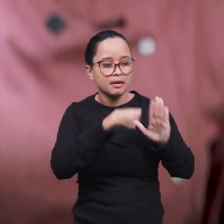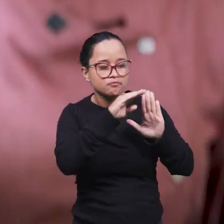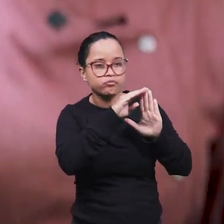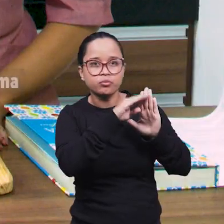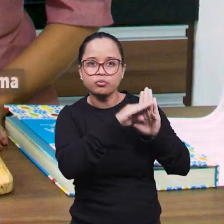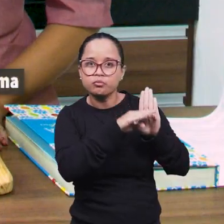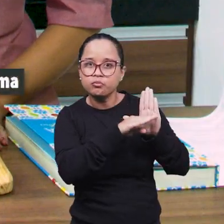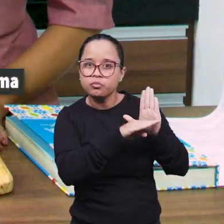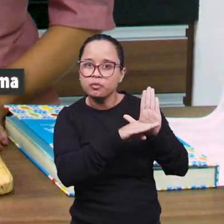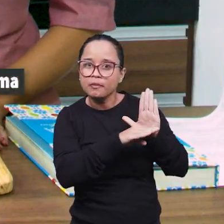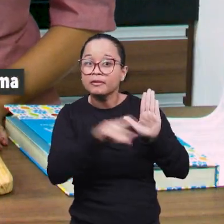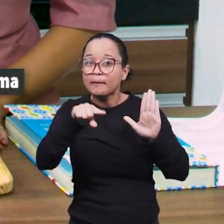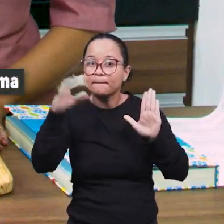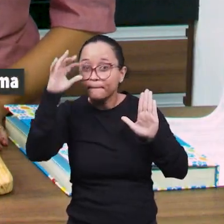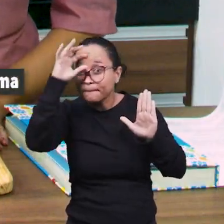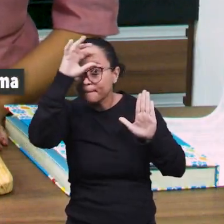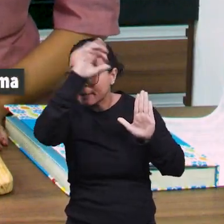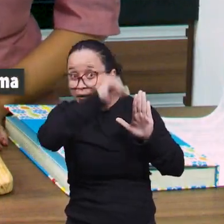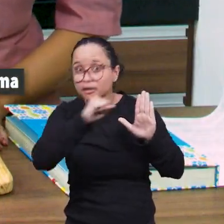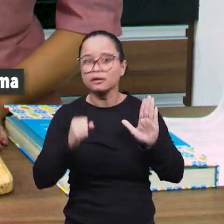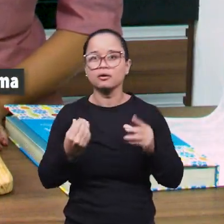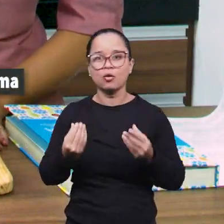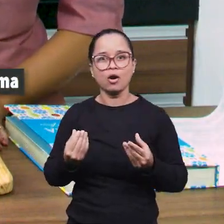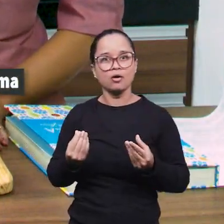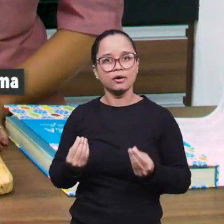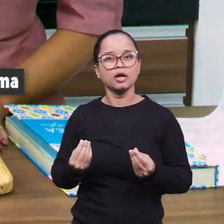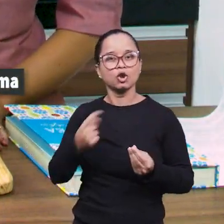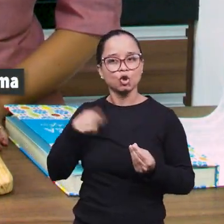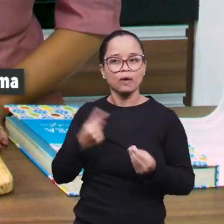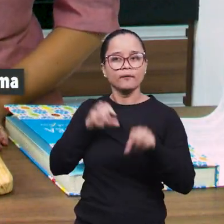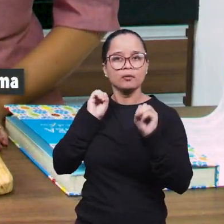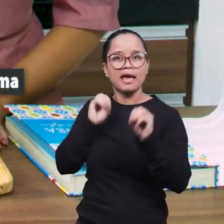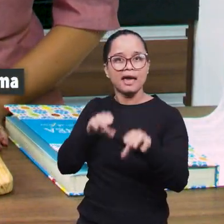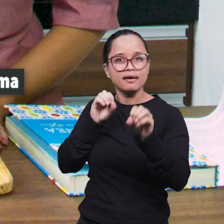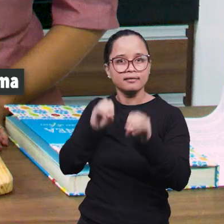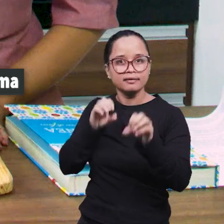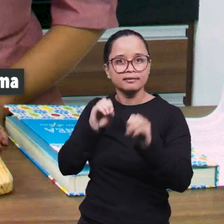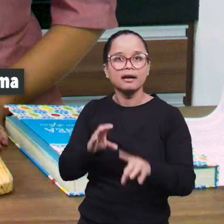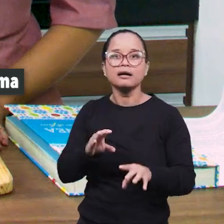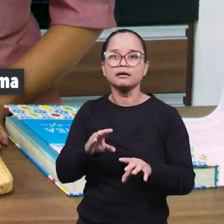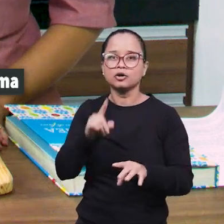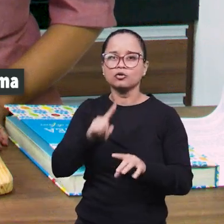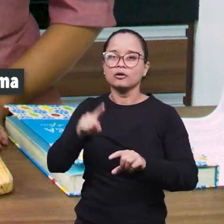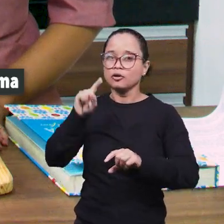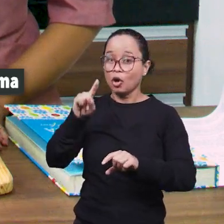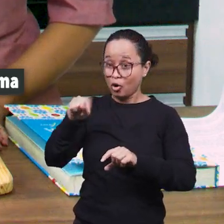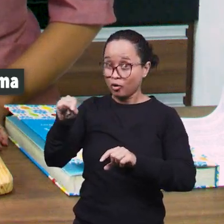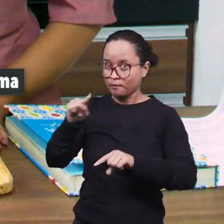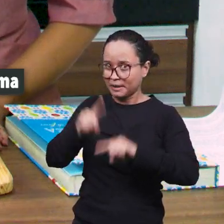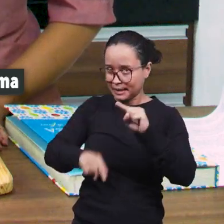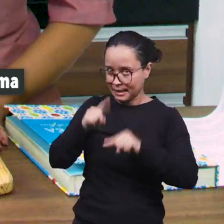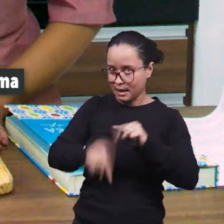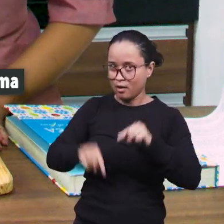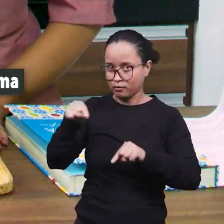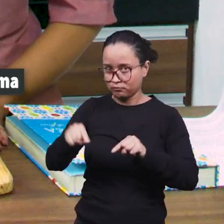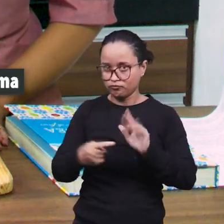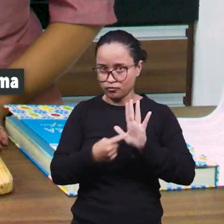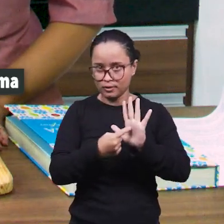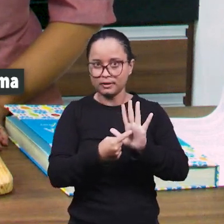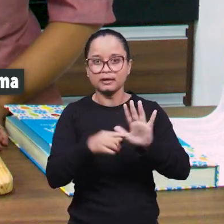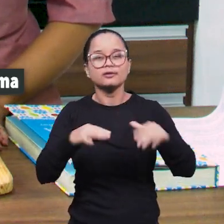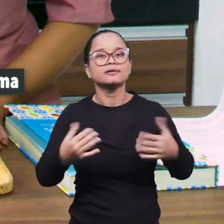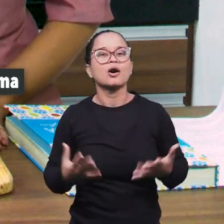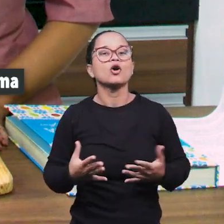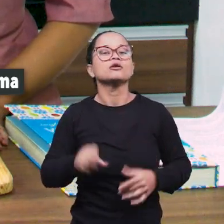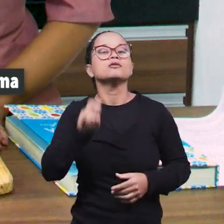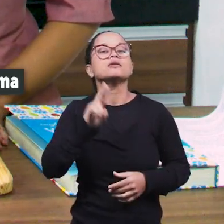receita, gente. É isso mesmo. A gente vai ensinar justamente usando esses utensílios. A gente vai ensinar a fazer